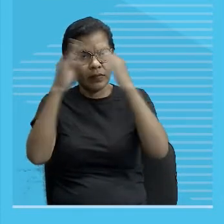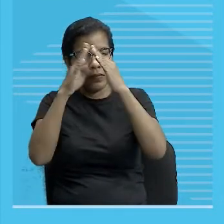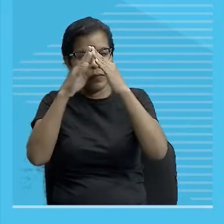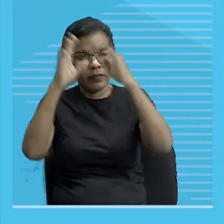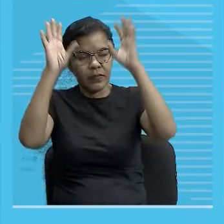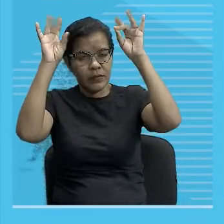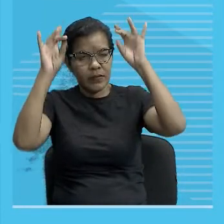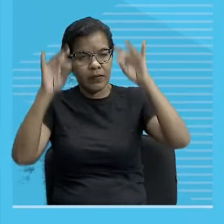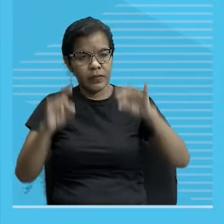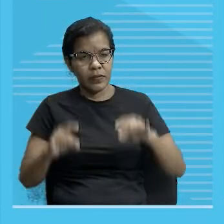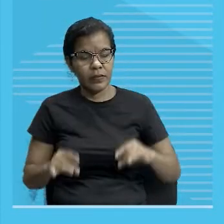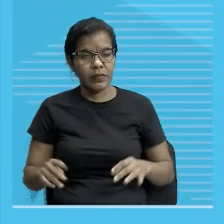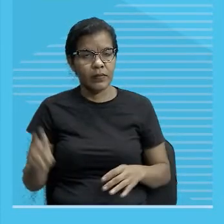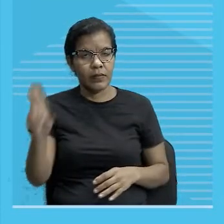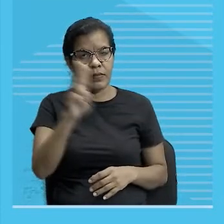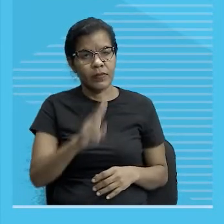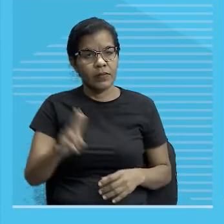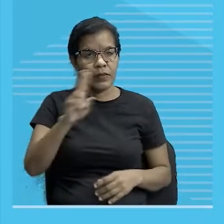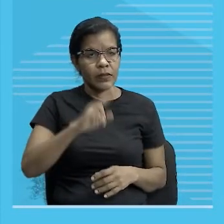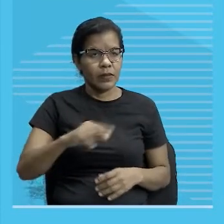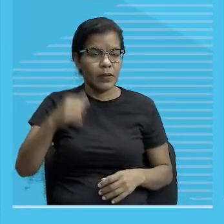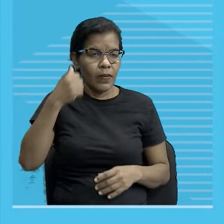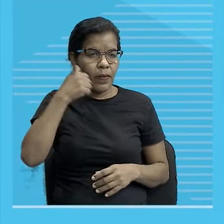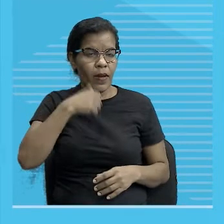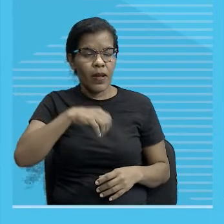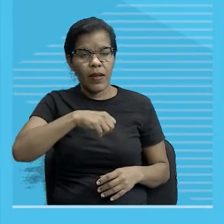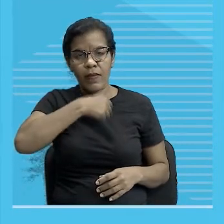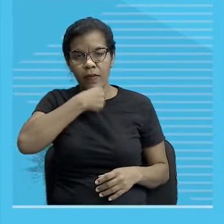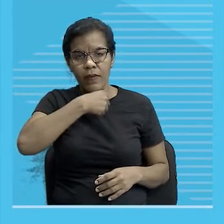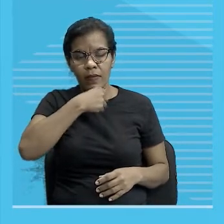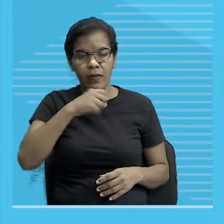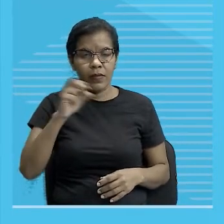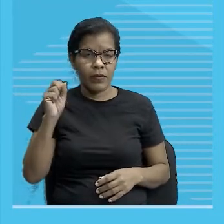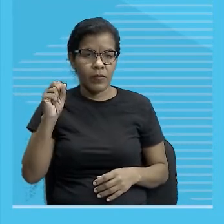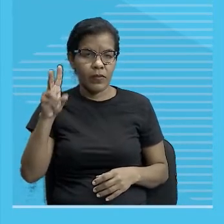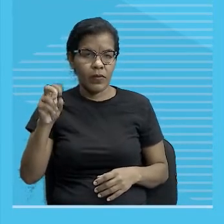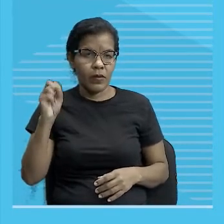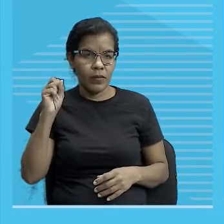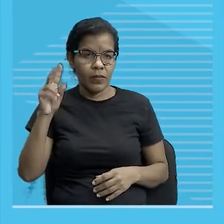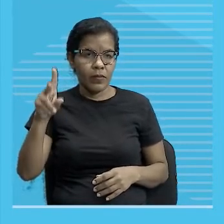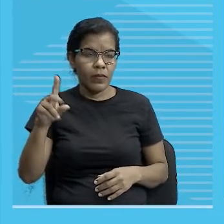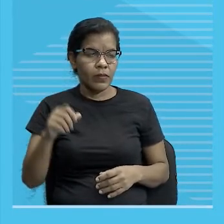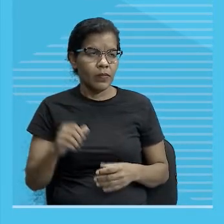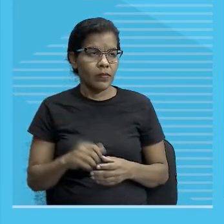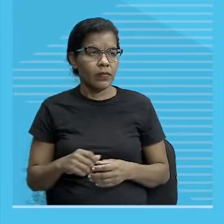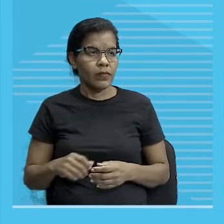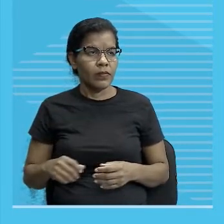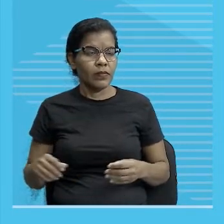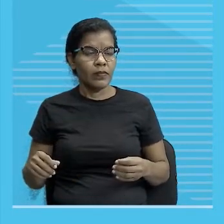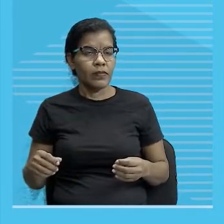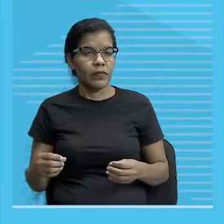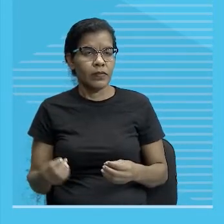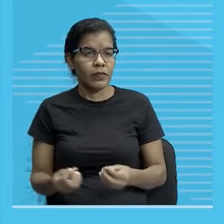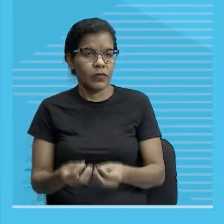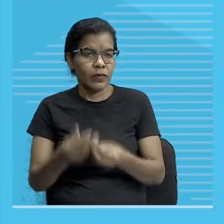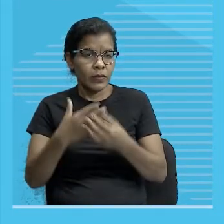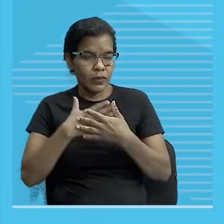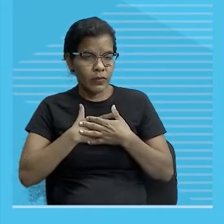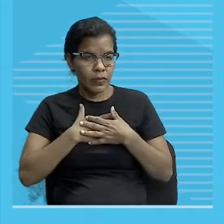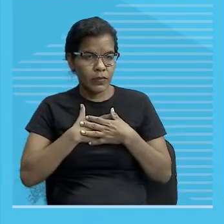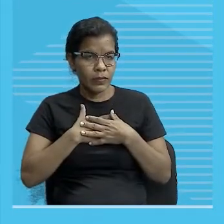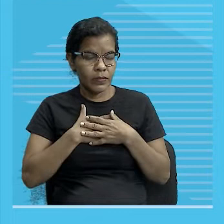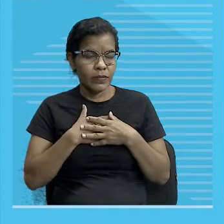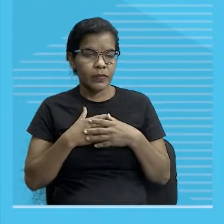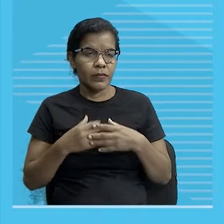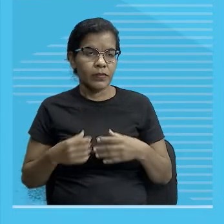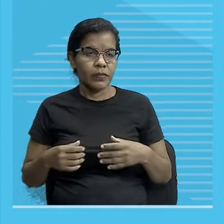especificado porque eu usei aqui o termo da vovó. O adjunto adnominal, né? Esse termo aqui que indica a situação de posse. Ó. Vou à casa